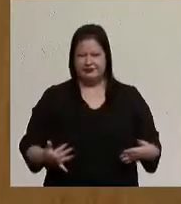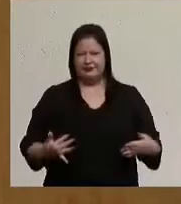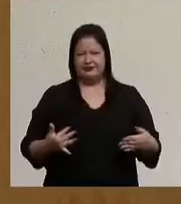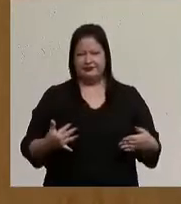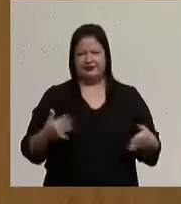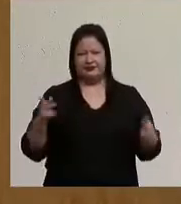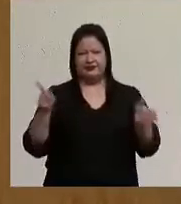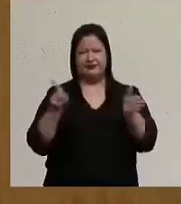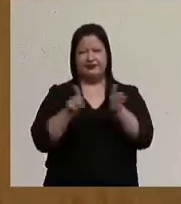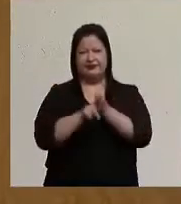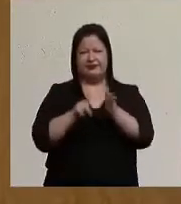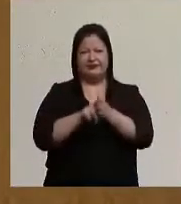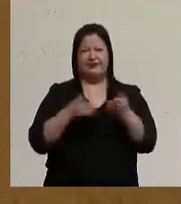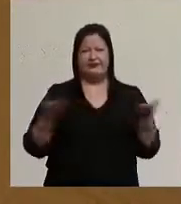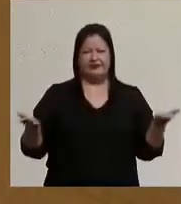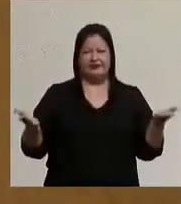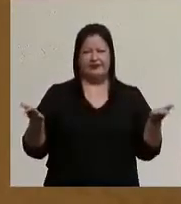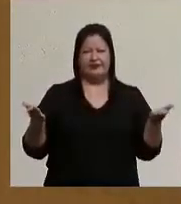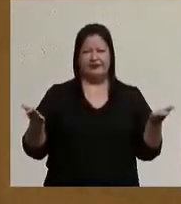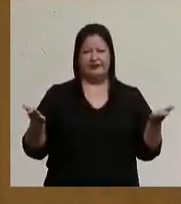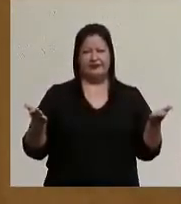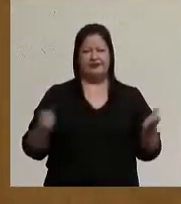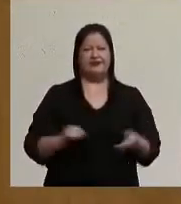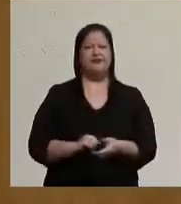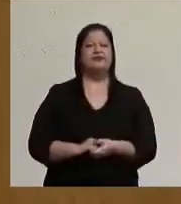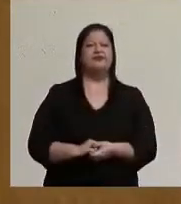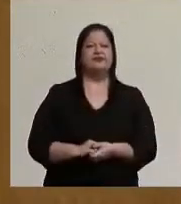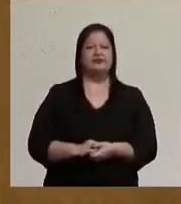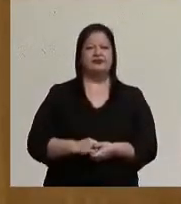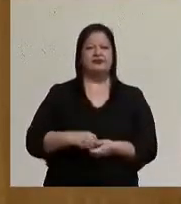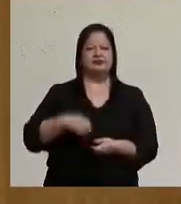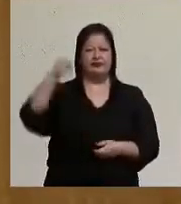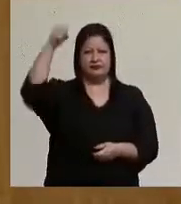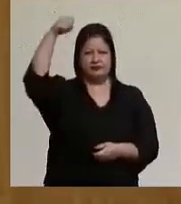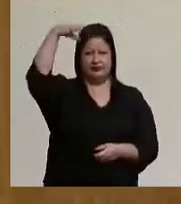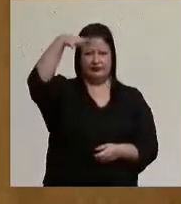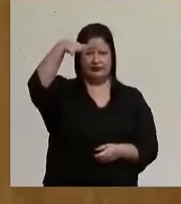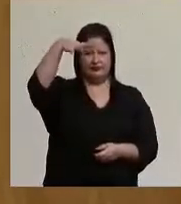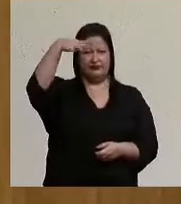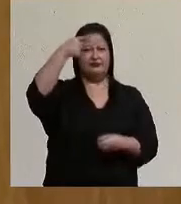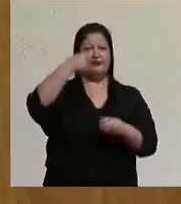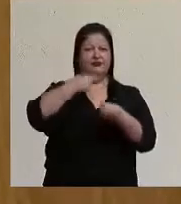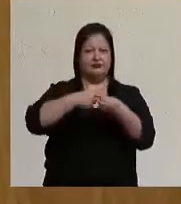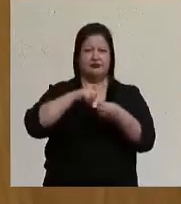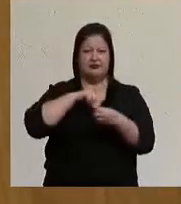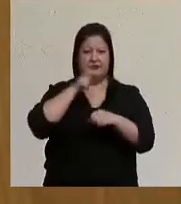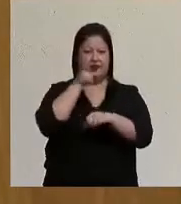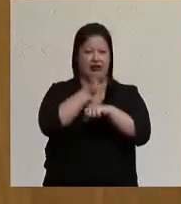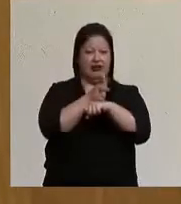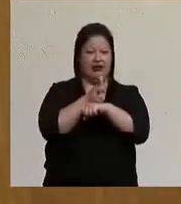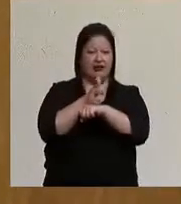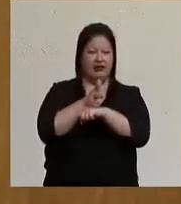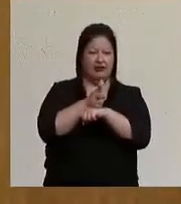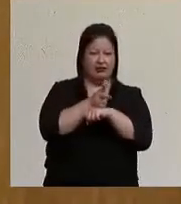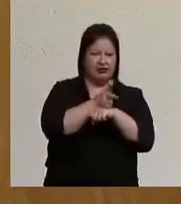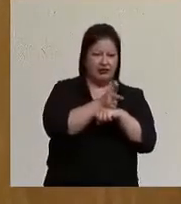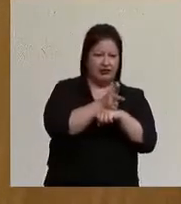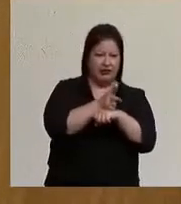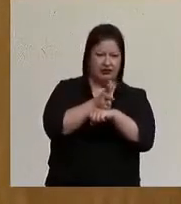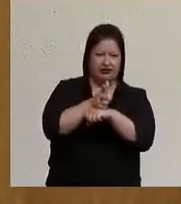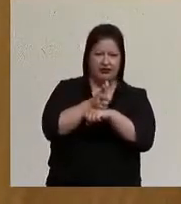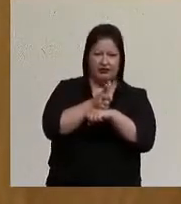no bem que tem Claro tem iluminação né Na nossa cidade tem câmeras